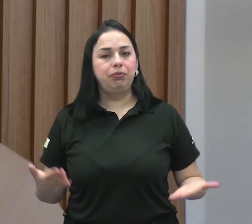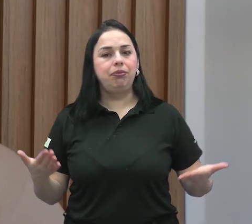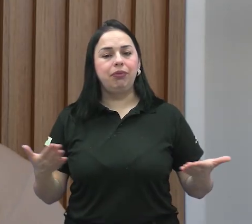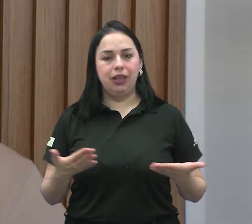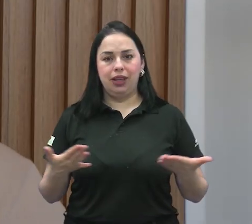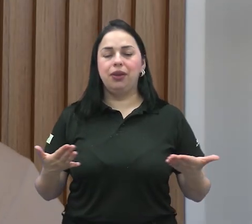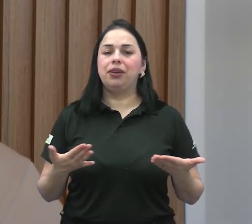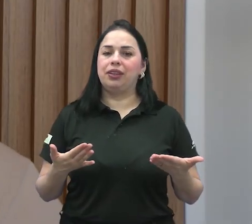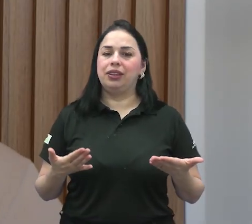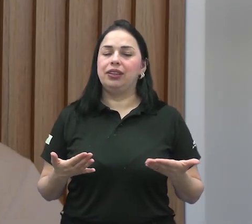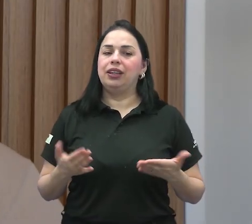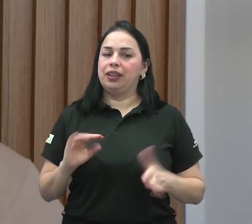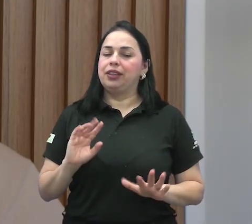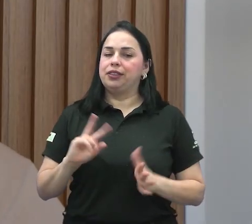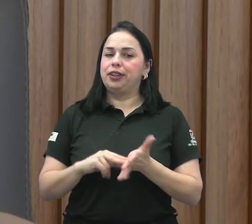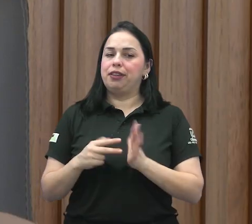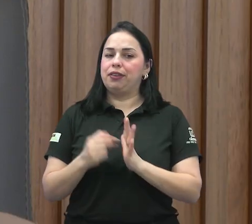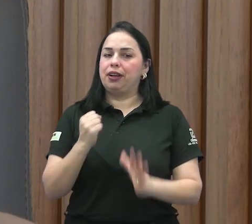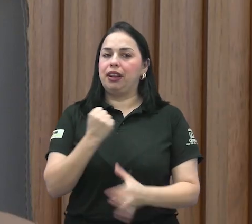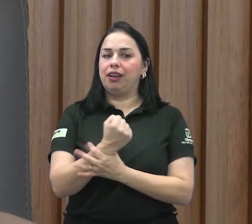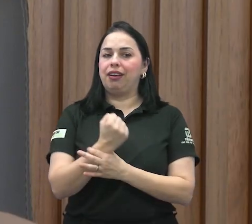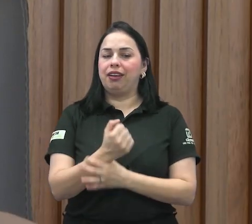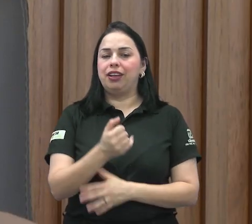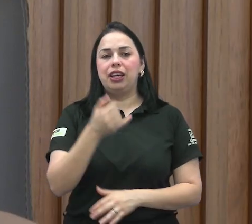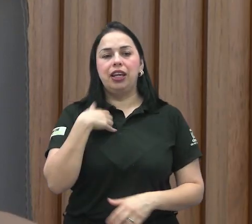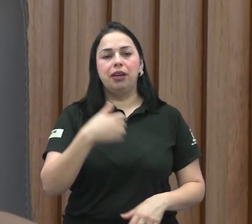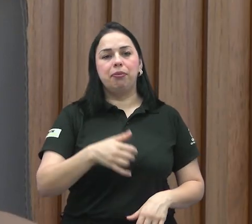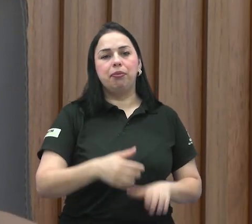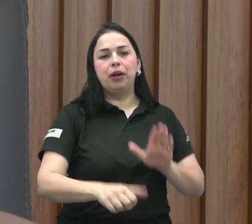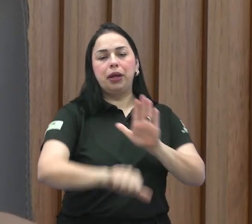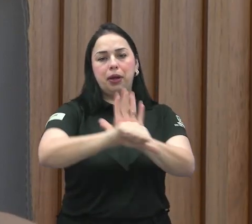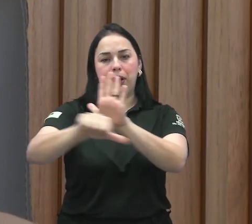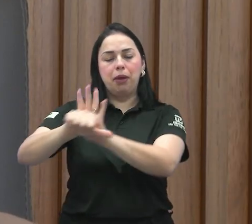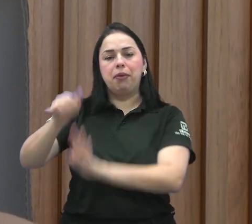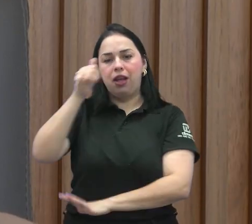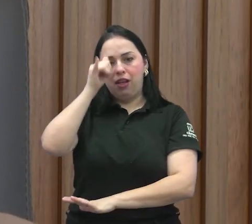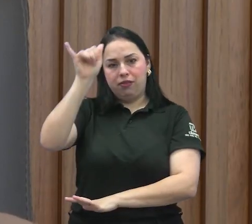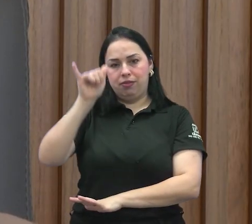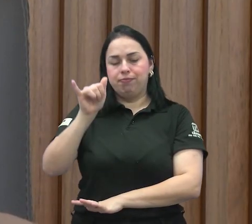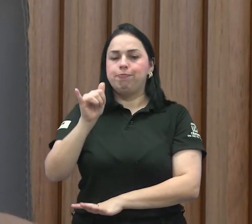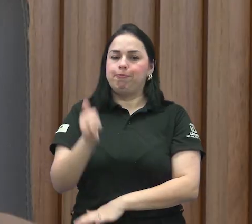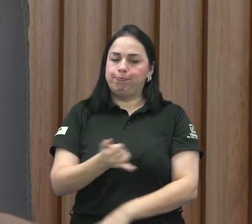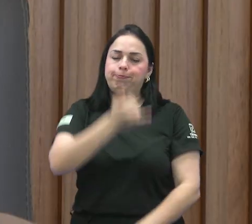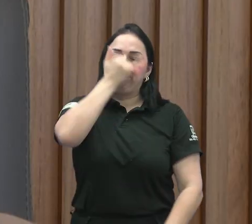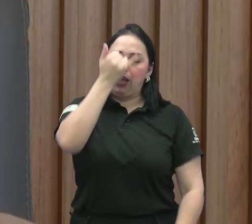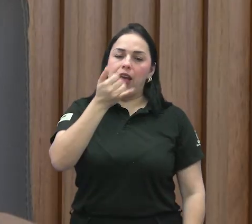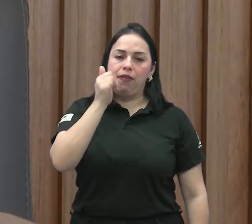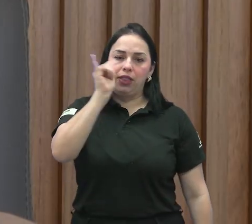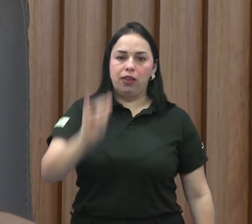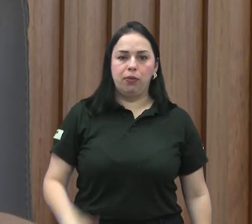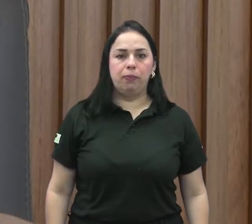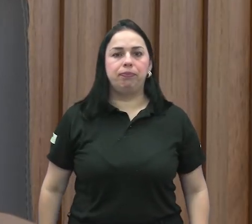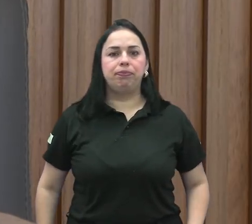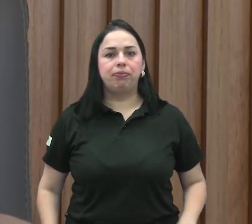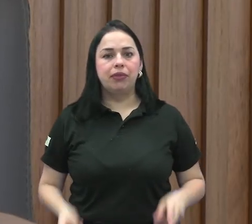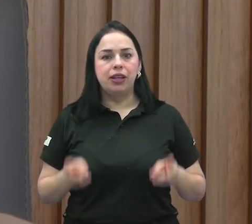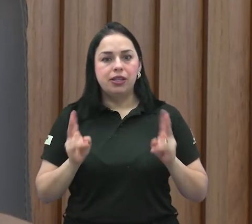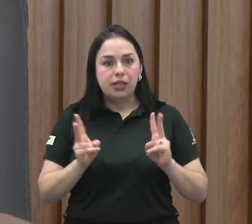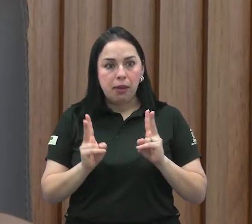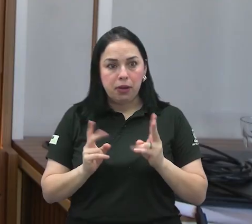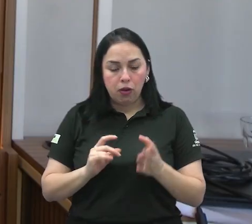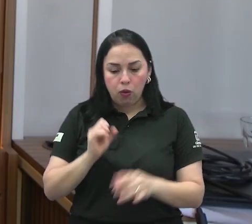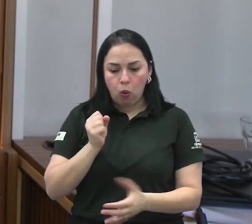compra online. Dessa forma, se protege dos crimes e evita passar de novo por essa